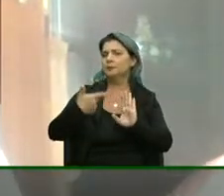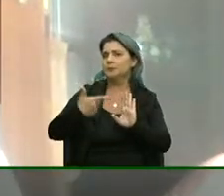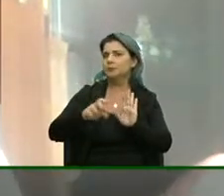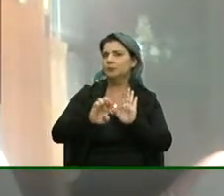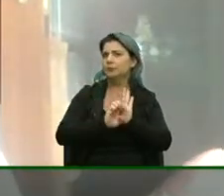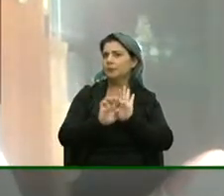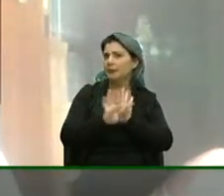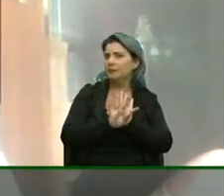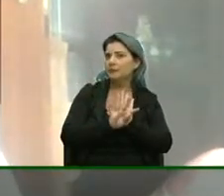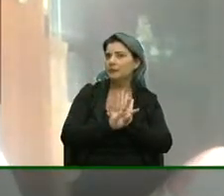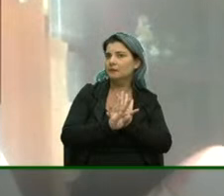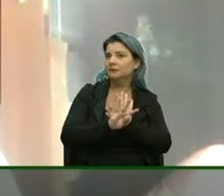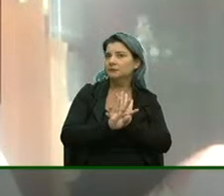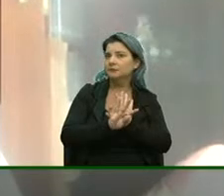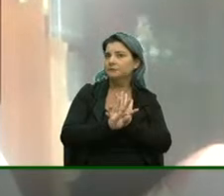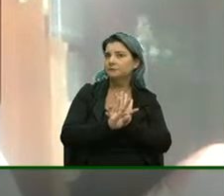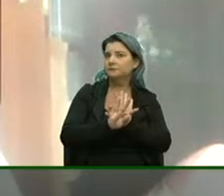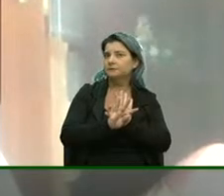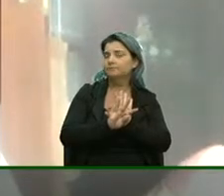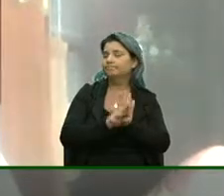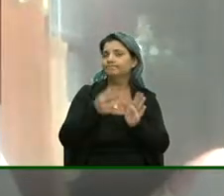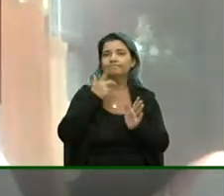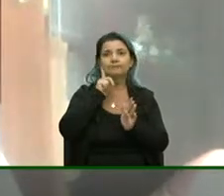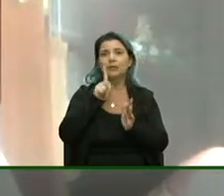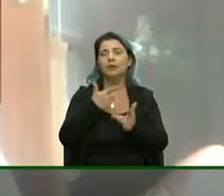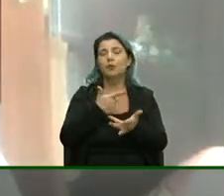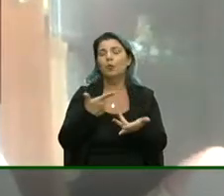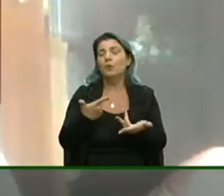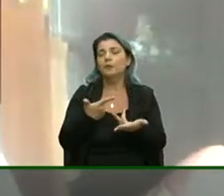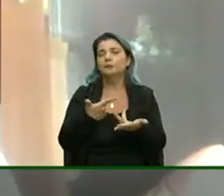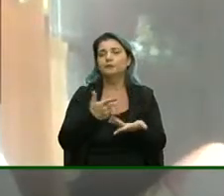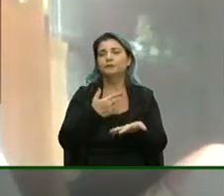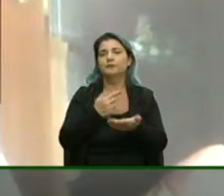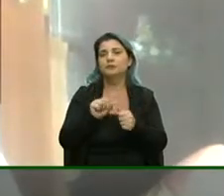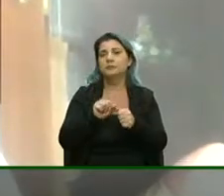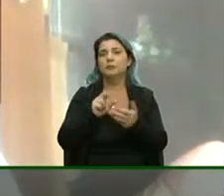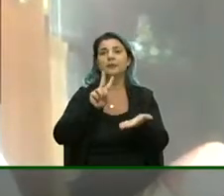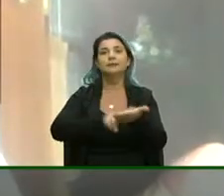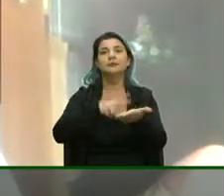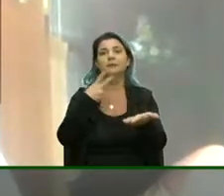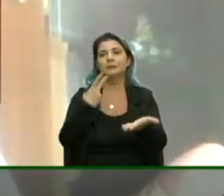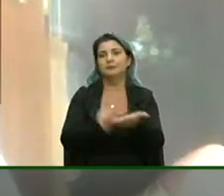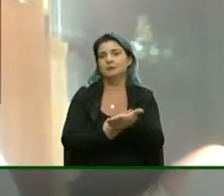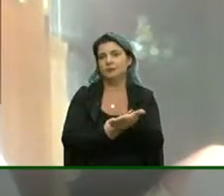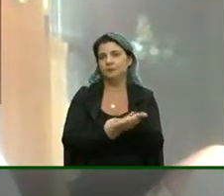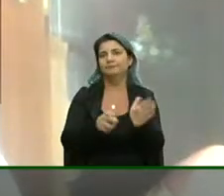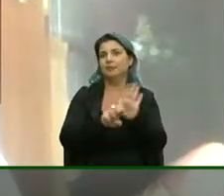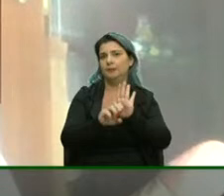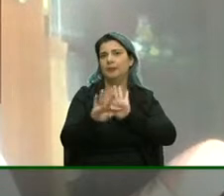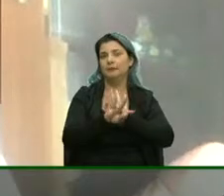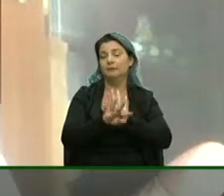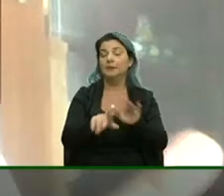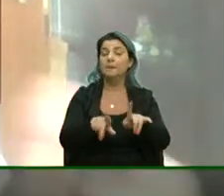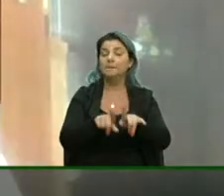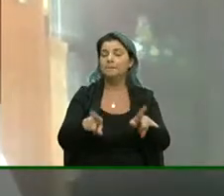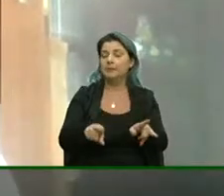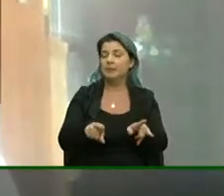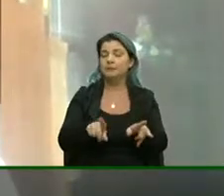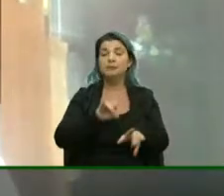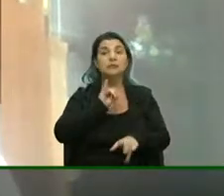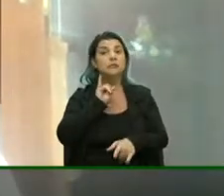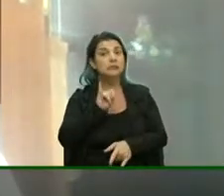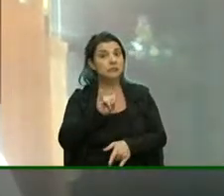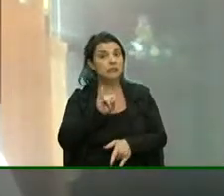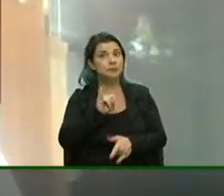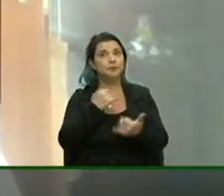que sinceramente não dá para fazer uma interpretação no primeiro momento do alcance da emenda. Mas diga-se passagem, se porventura